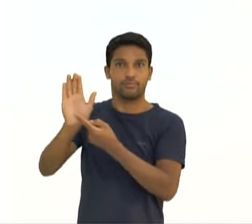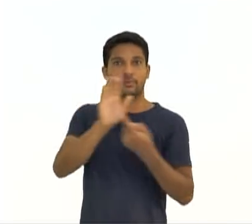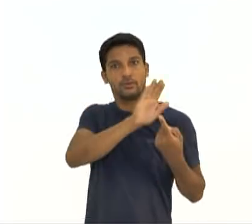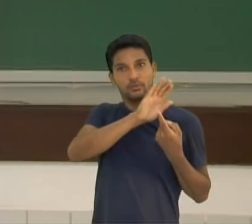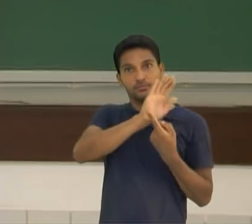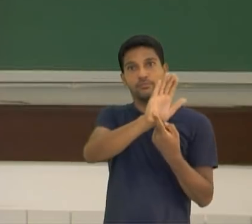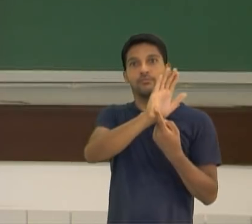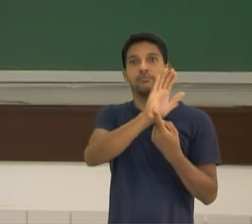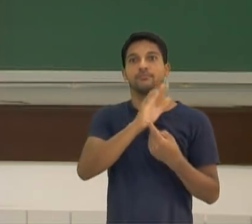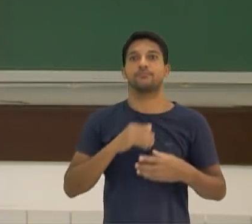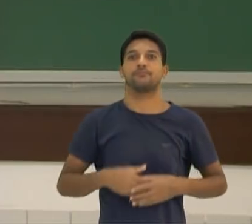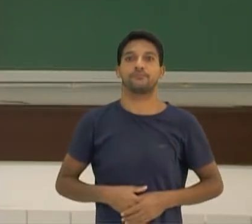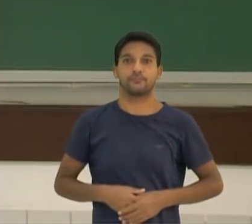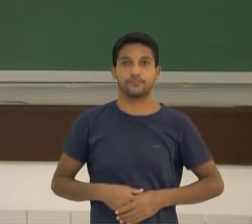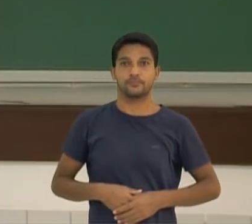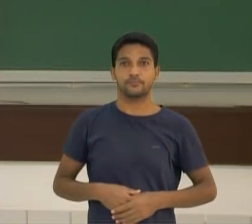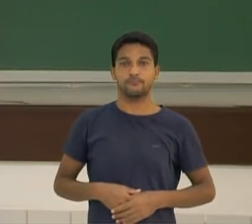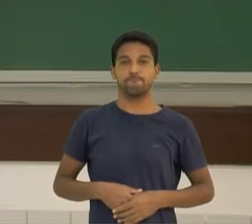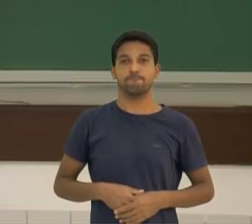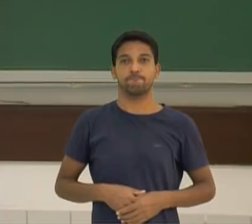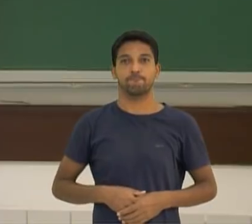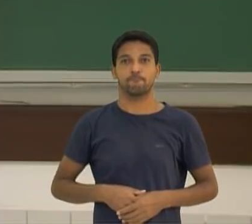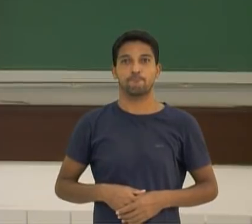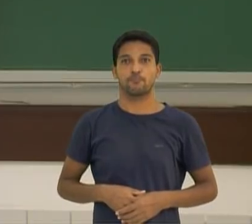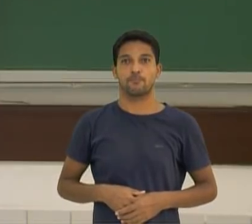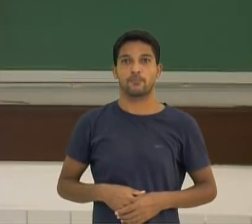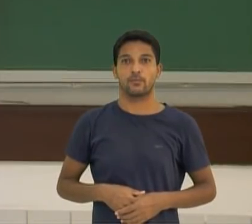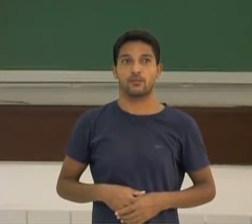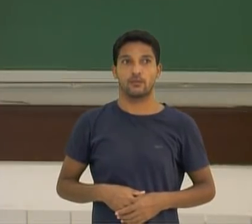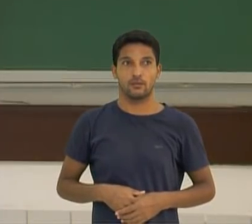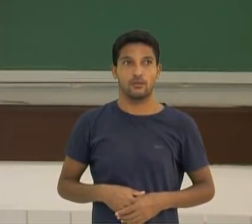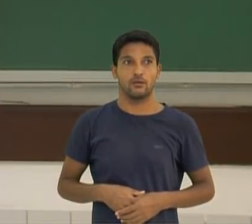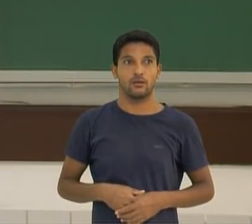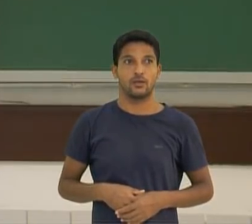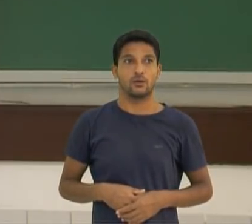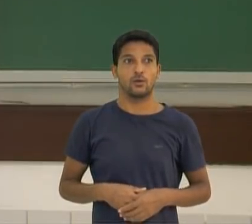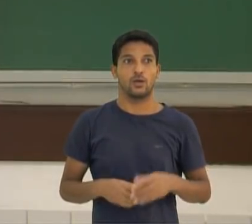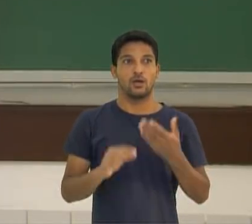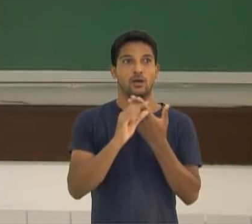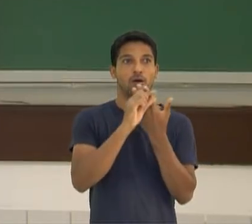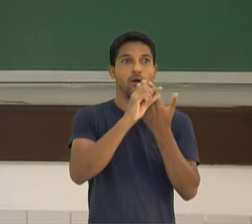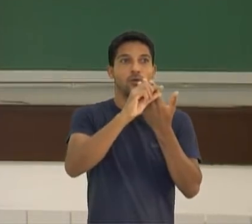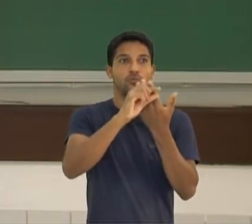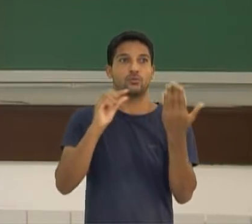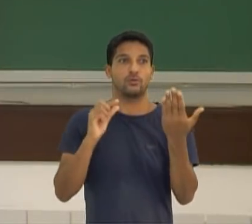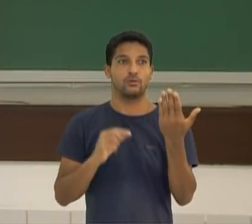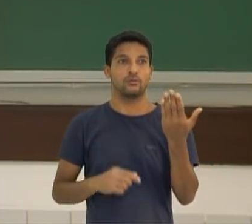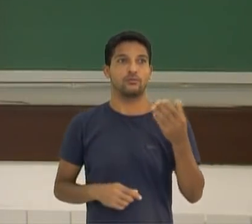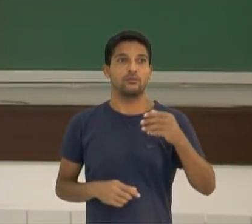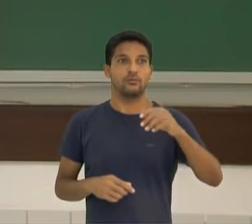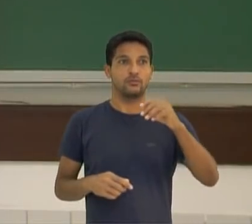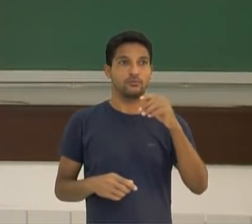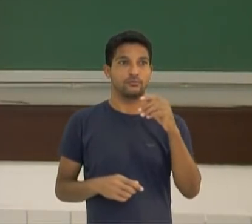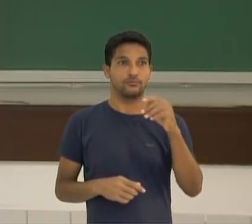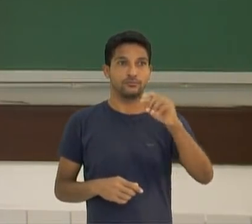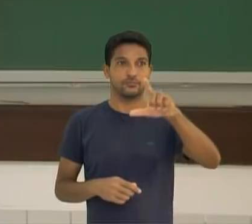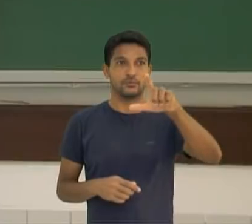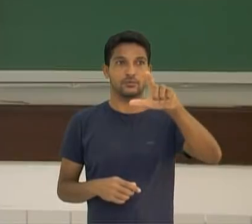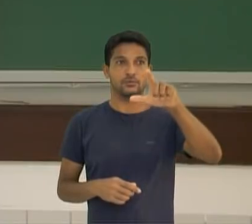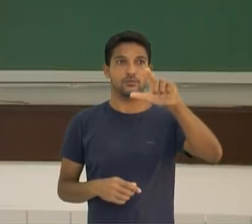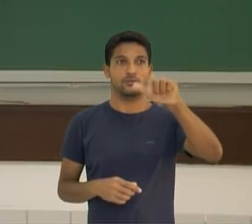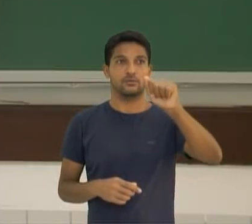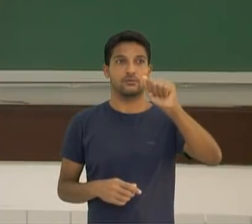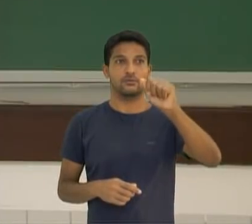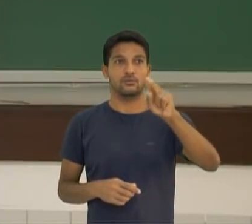química orgânica, beleza? E o Lavoisier, lá em 77 também, observou que os